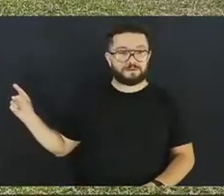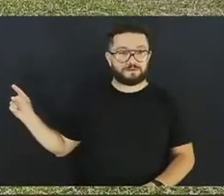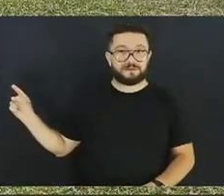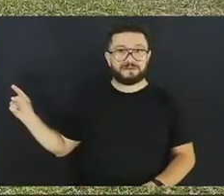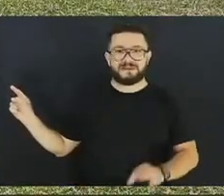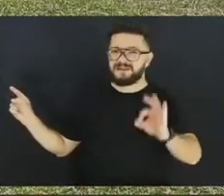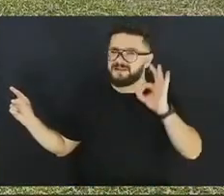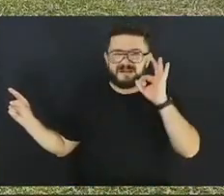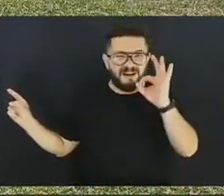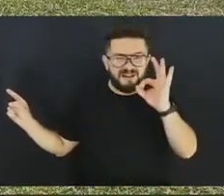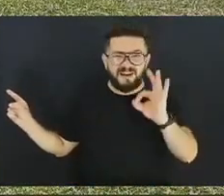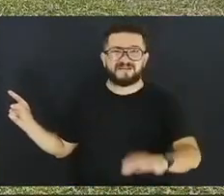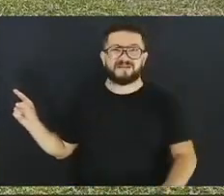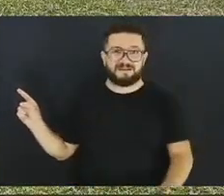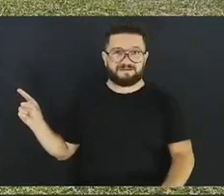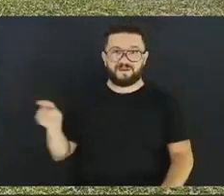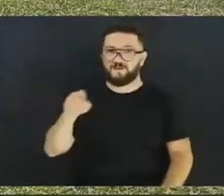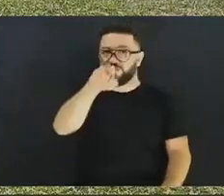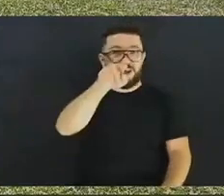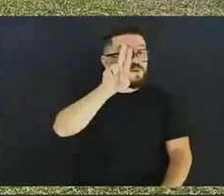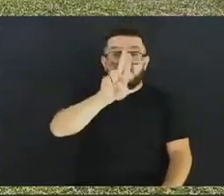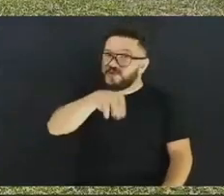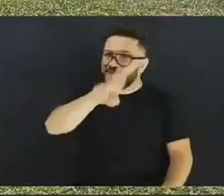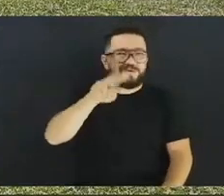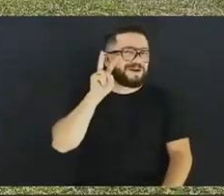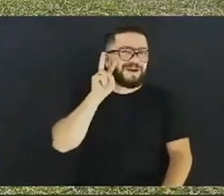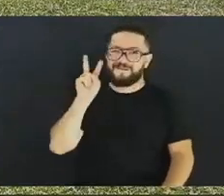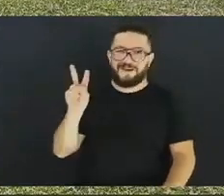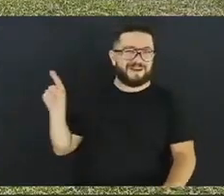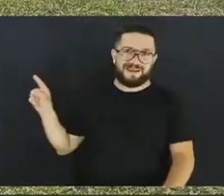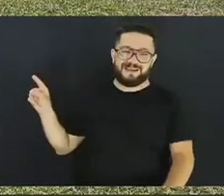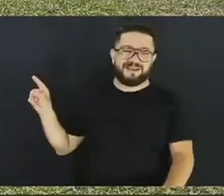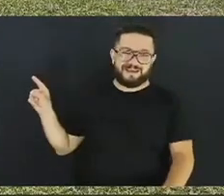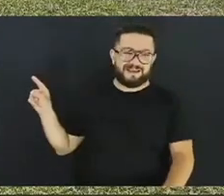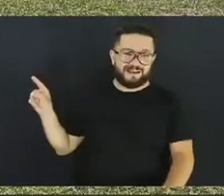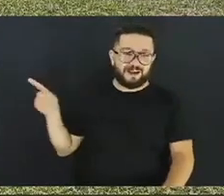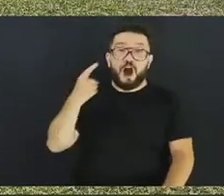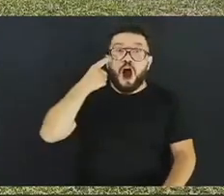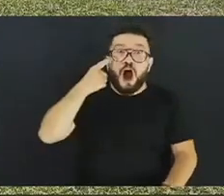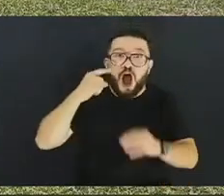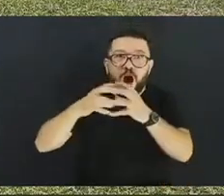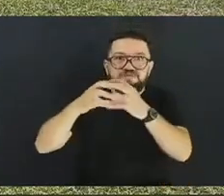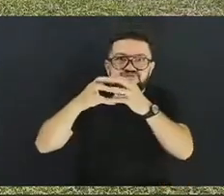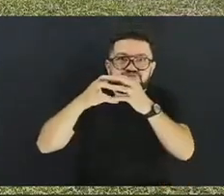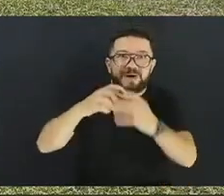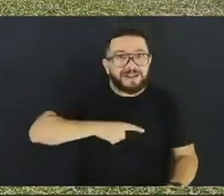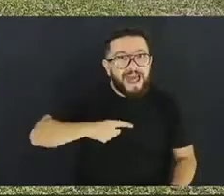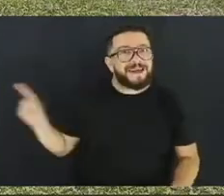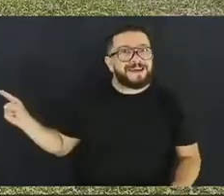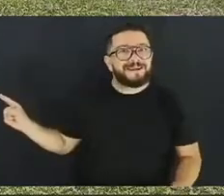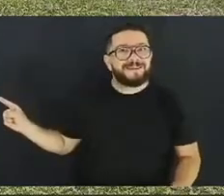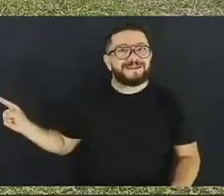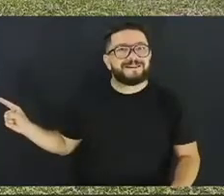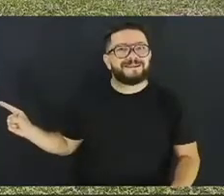vocês nunca viram na vida cheio de pinha com esse tamanho. Olha a beleza na cidade